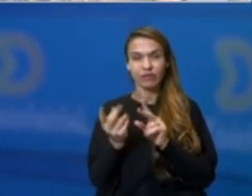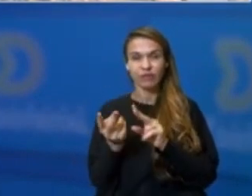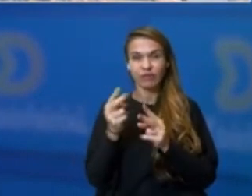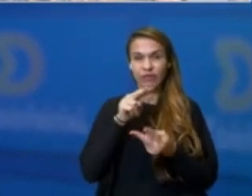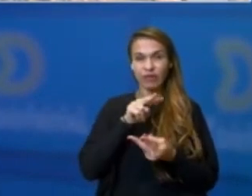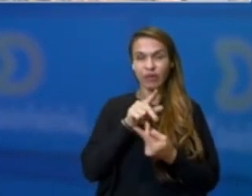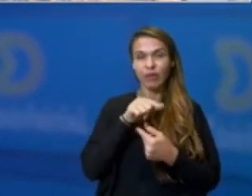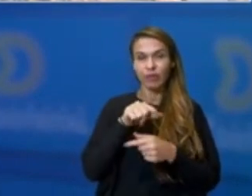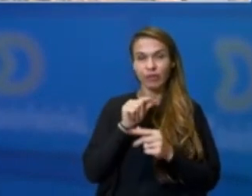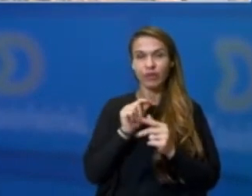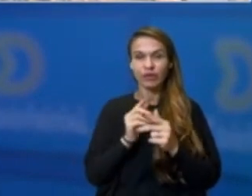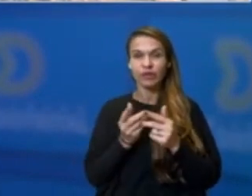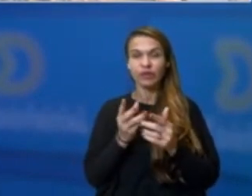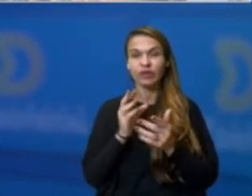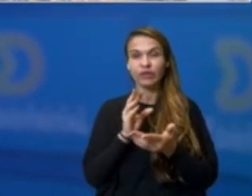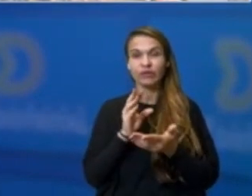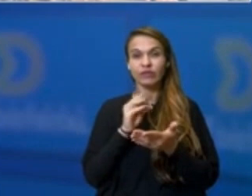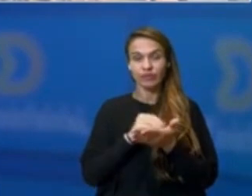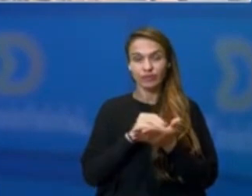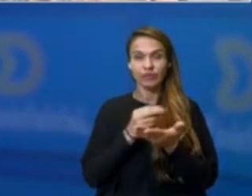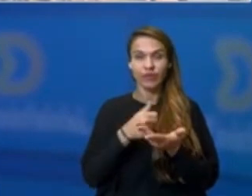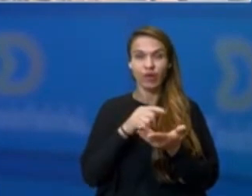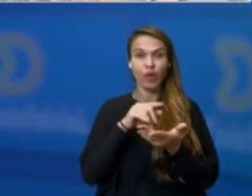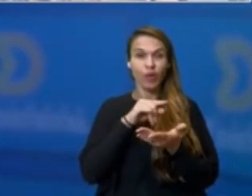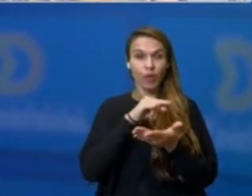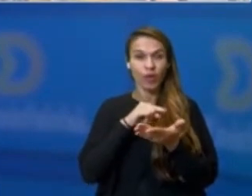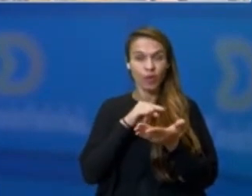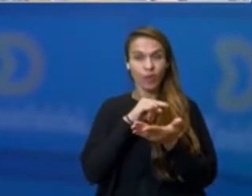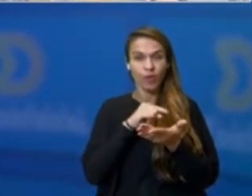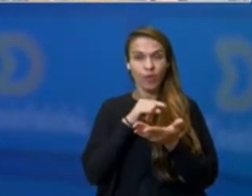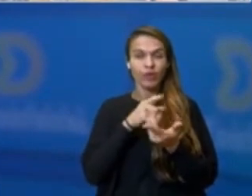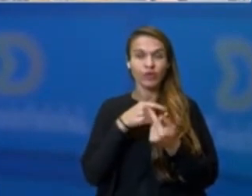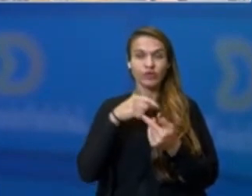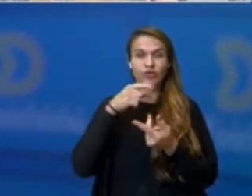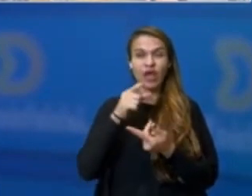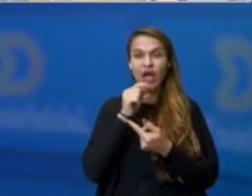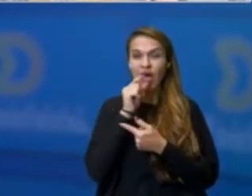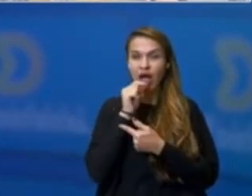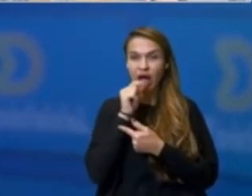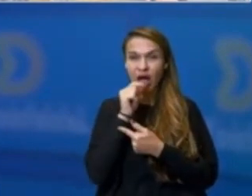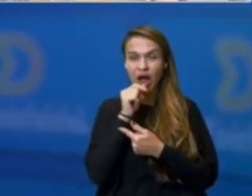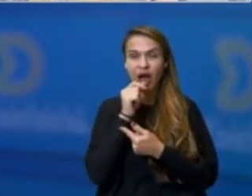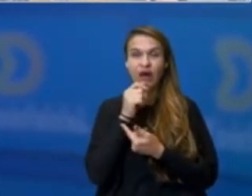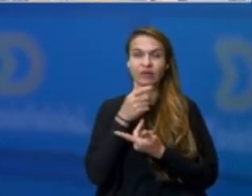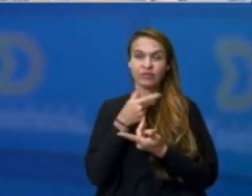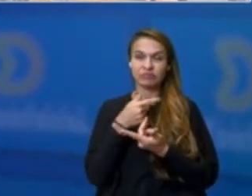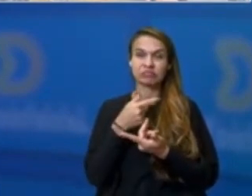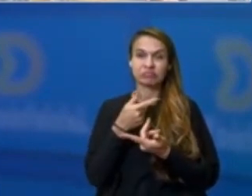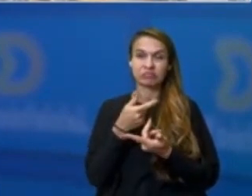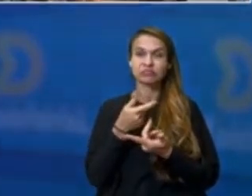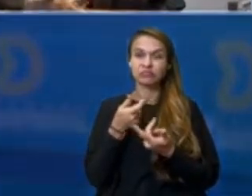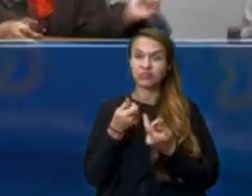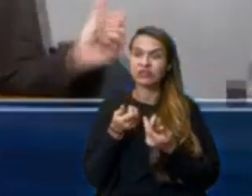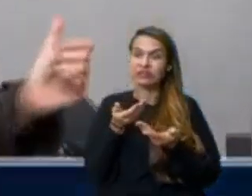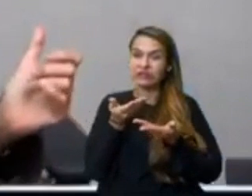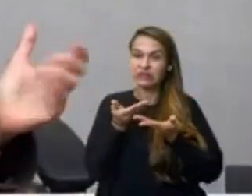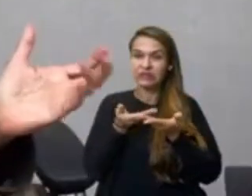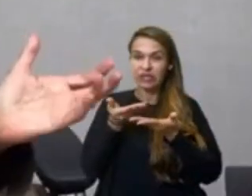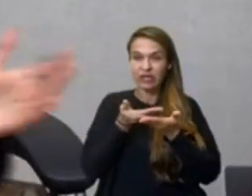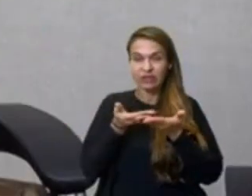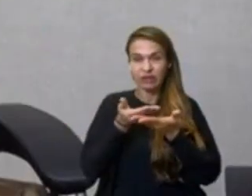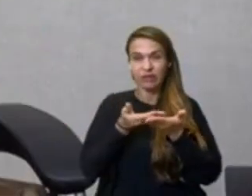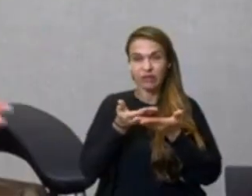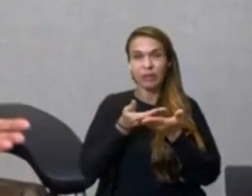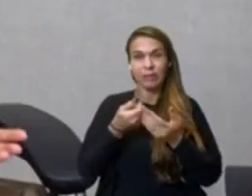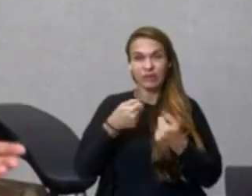da nossa conta d'água, porque gasta mais energia para trazer água, para tratar aquela água lá, uma água que exige mais tratamento que, por exemplo,